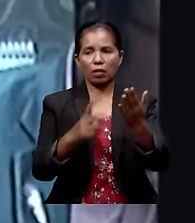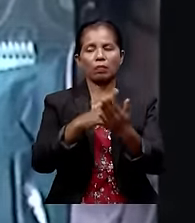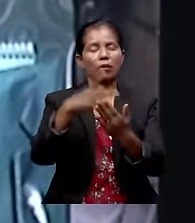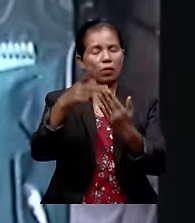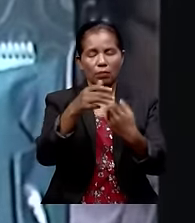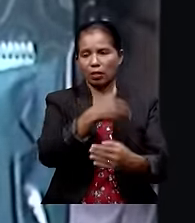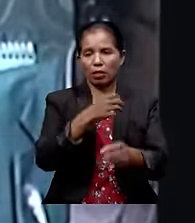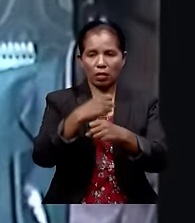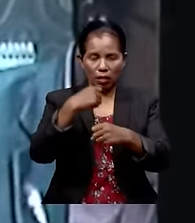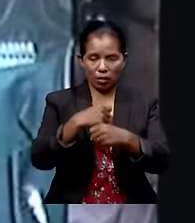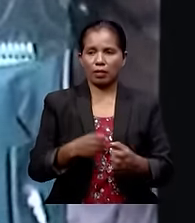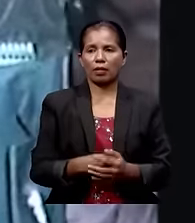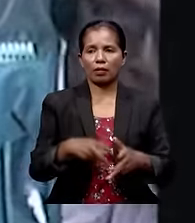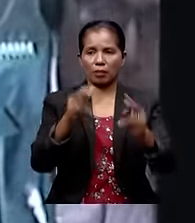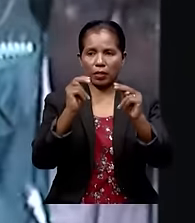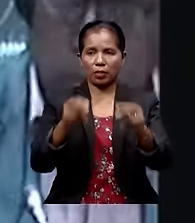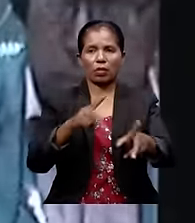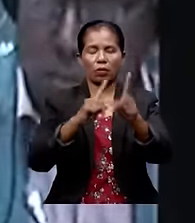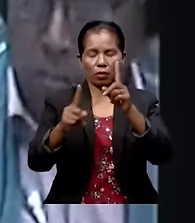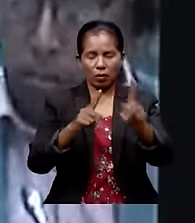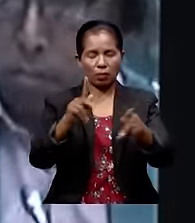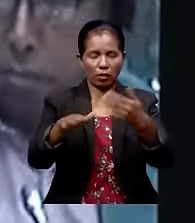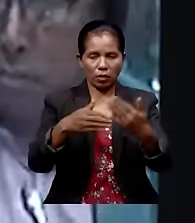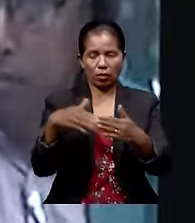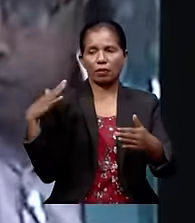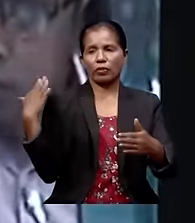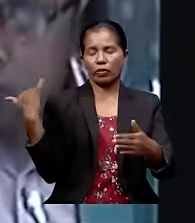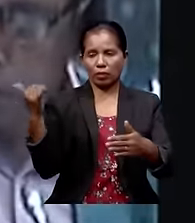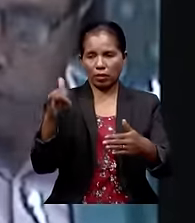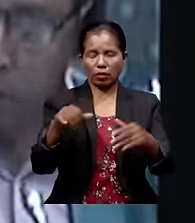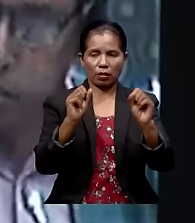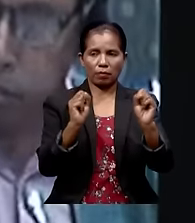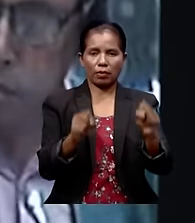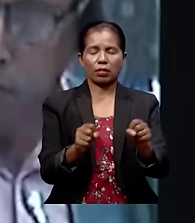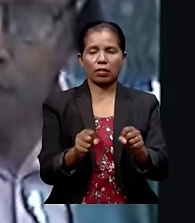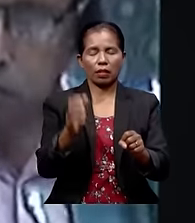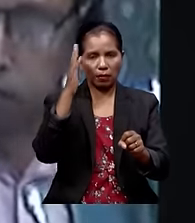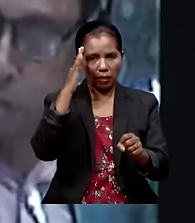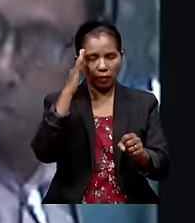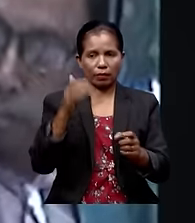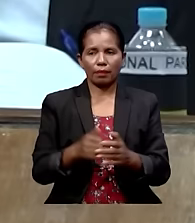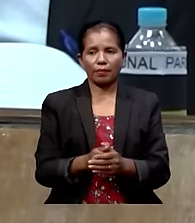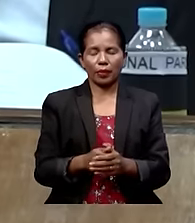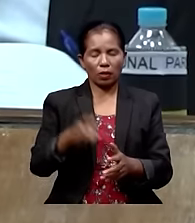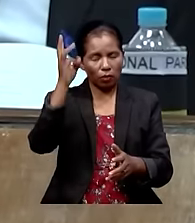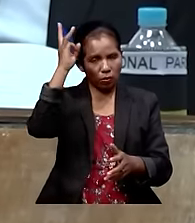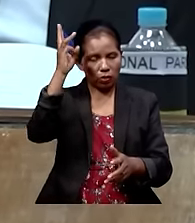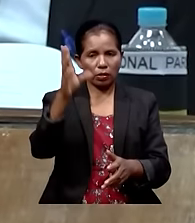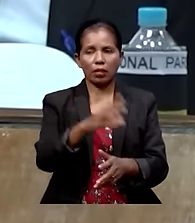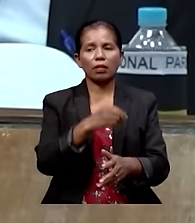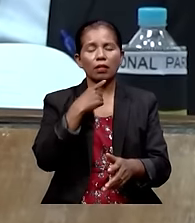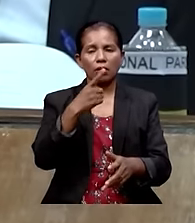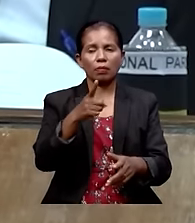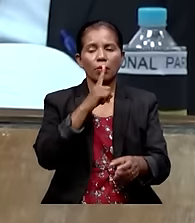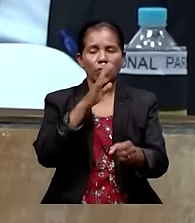realizar. Precisa explicar para a República e o Lula Jovem será para a Belém, será para a Belém, a Atene. A preocupação, né, Rogério Lobato promete,